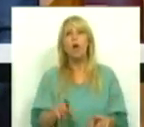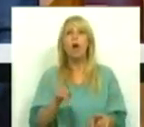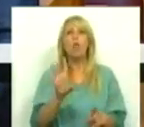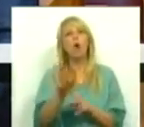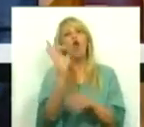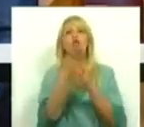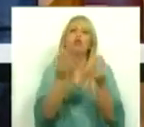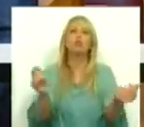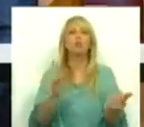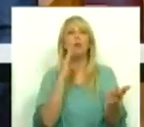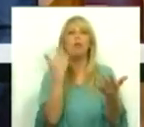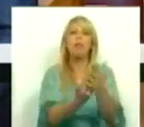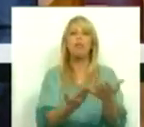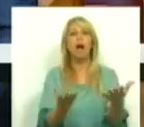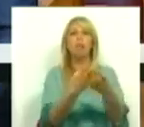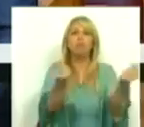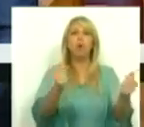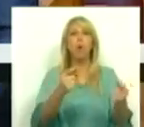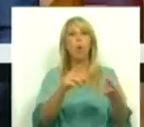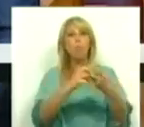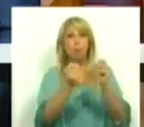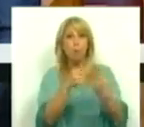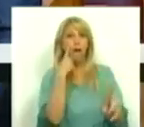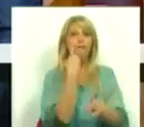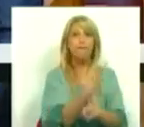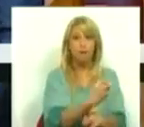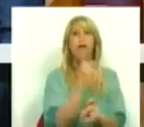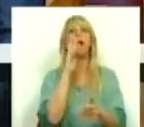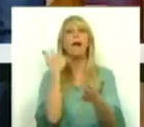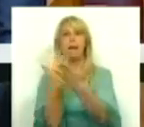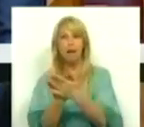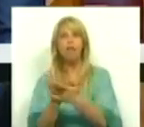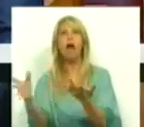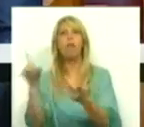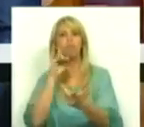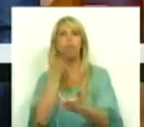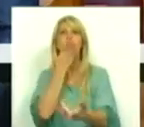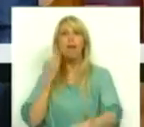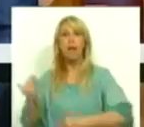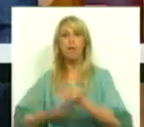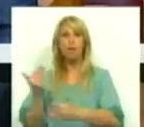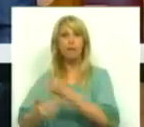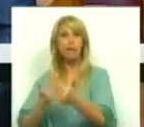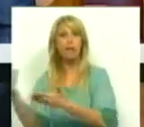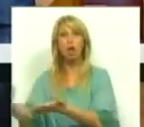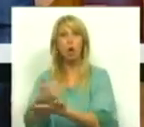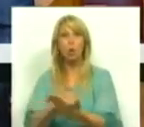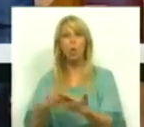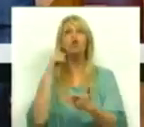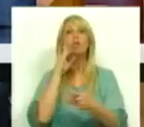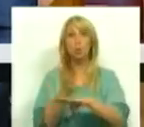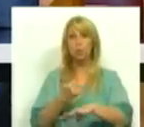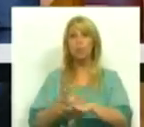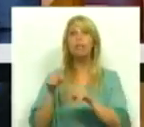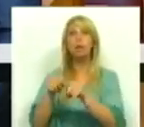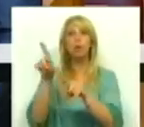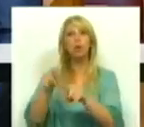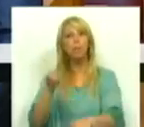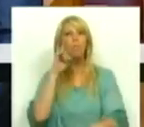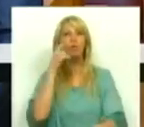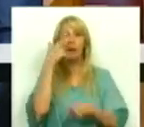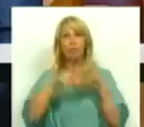os problemas até aqui detectados e que assegurem uma gestão eficiente deste recurso e a sustentabilidade do setor, protegendo os cidadãos mais